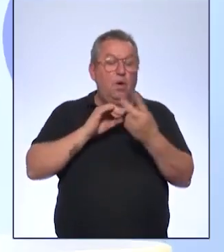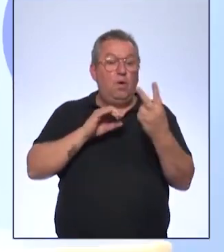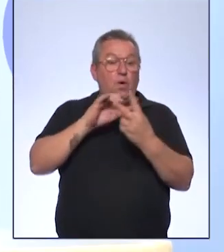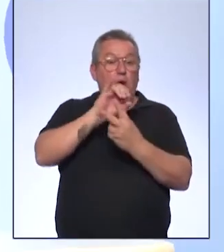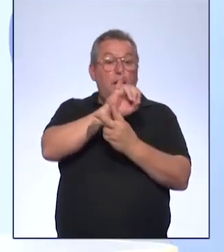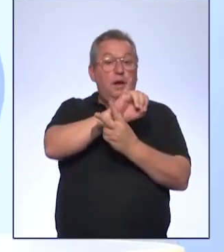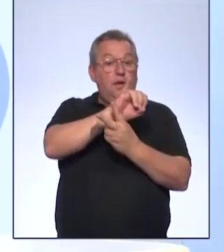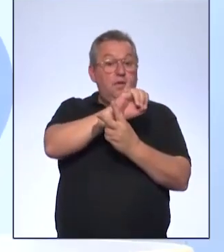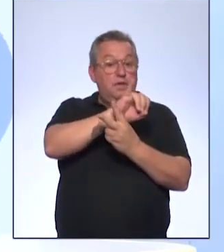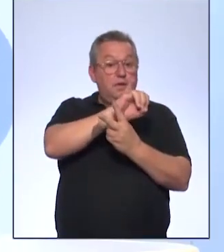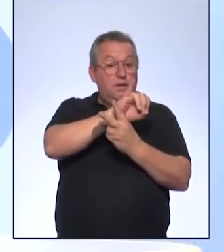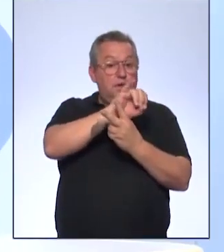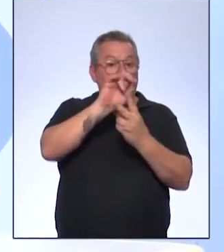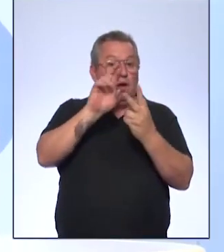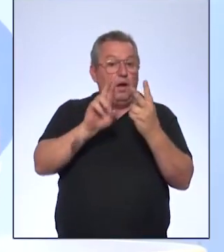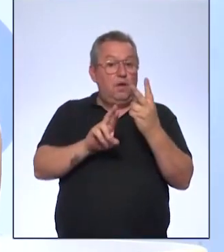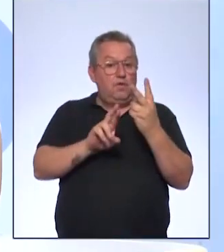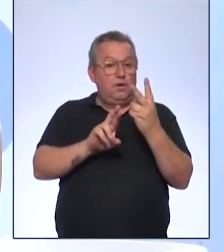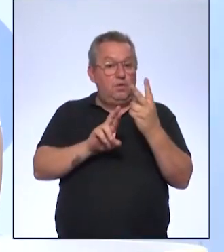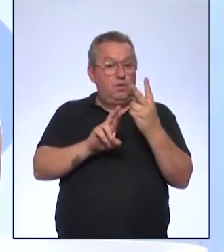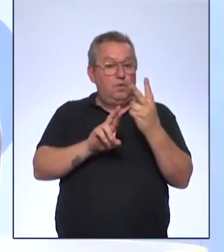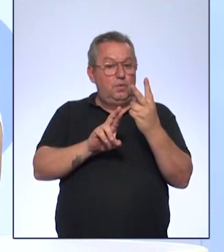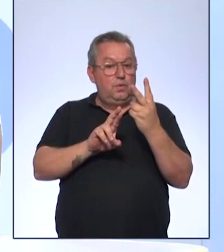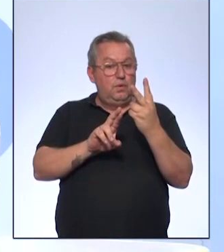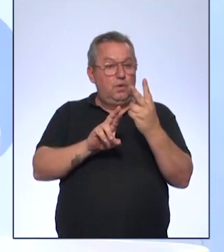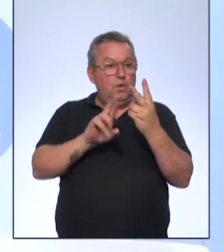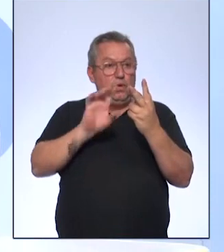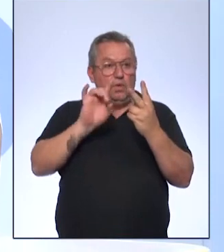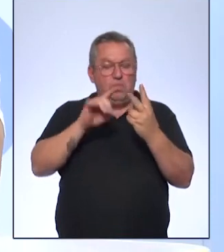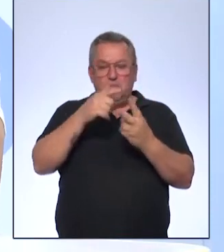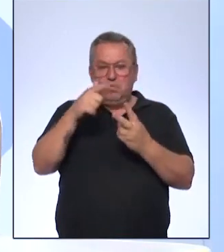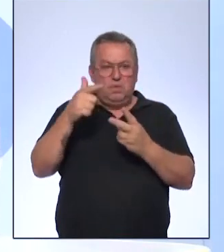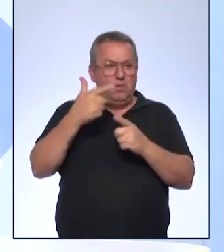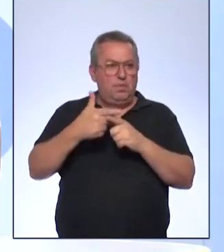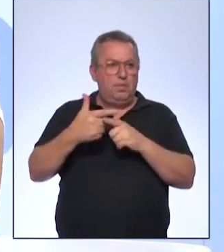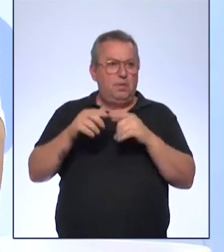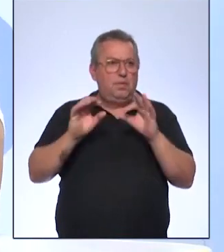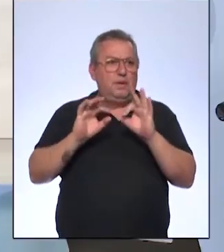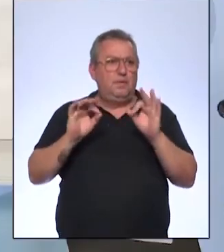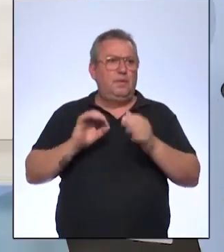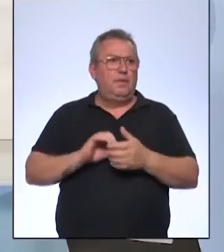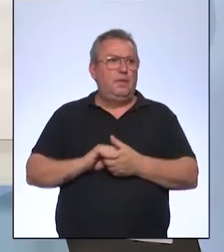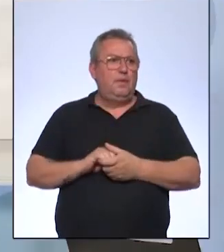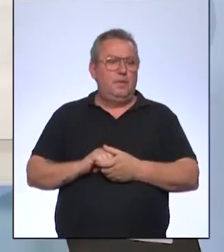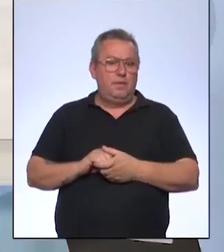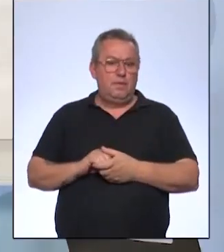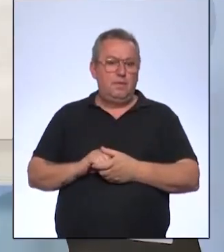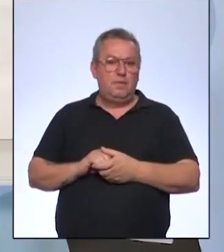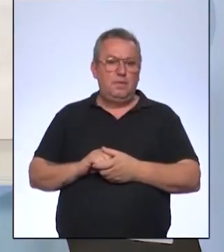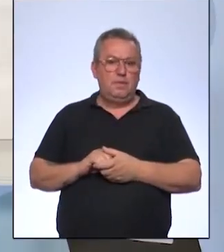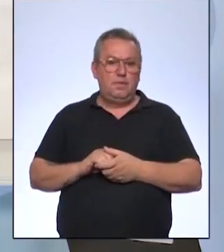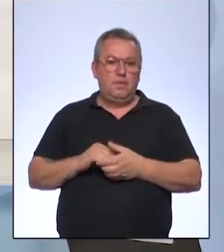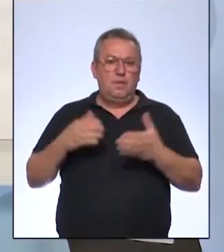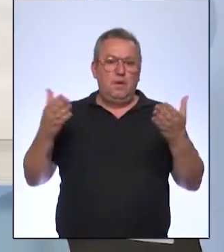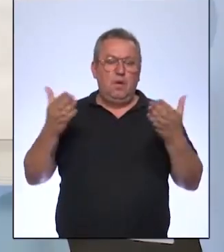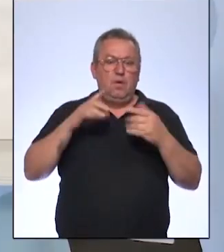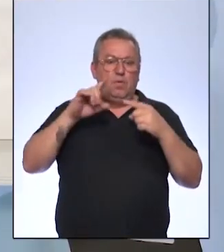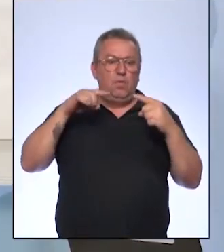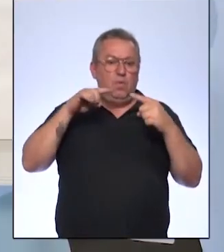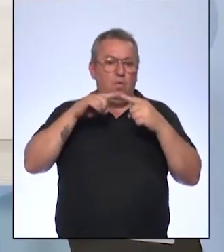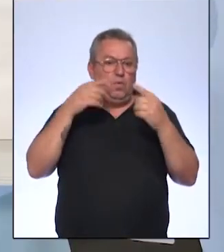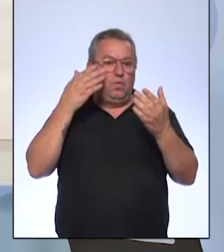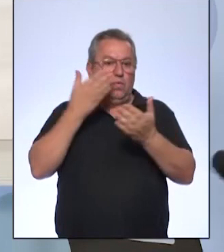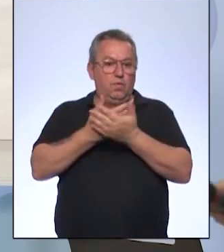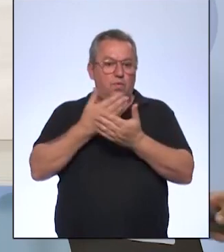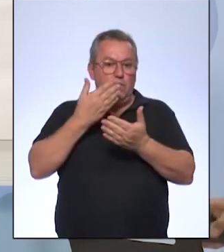e do expoente do radicando. Feito isso, acho que não tem muito problema não, né? Pois é. E aí, qual que é o objetivo da